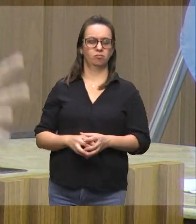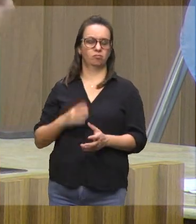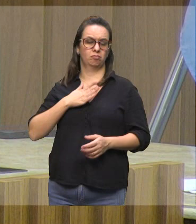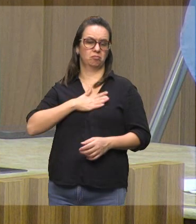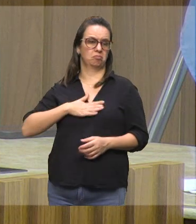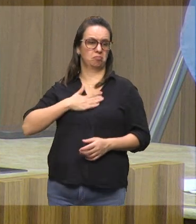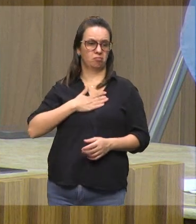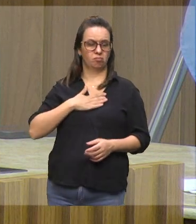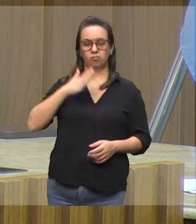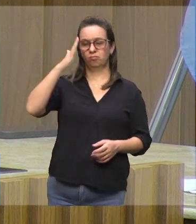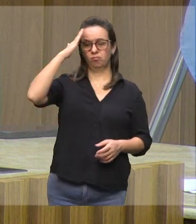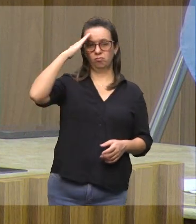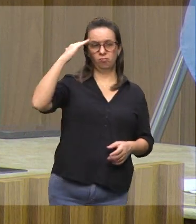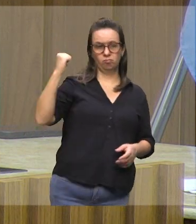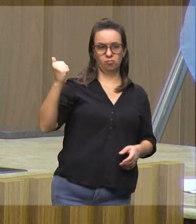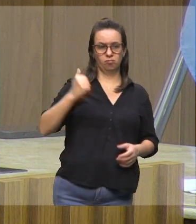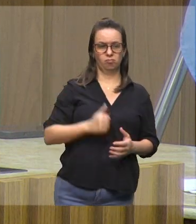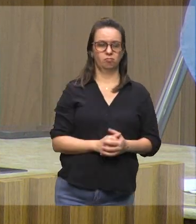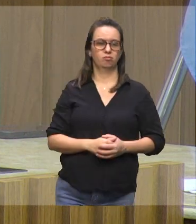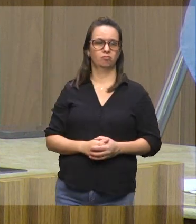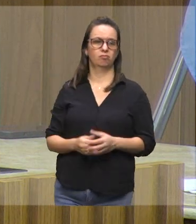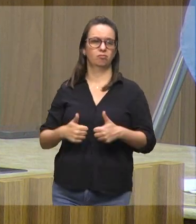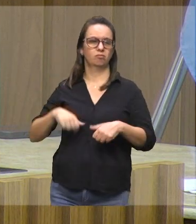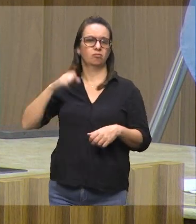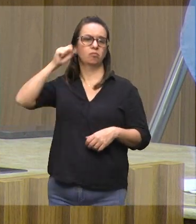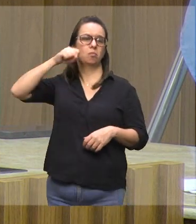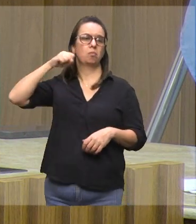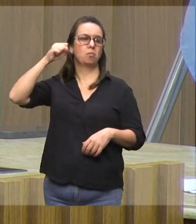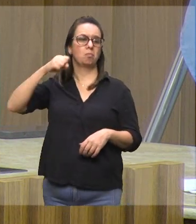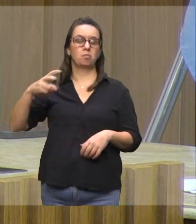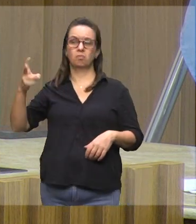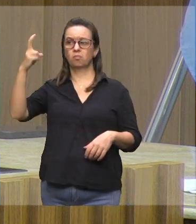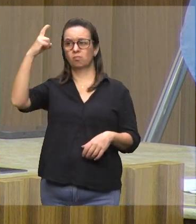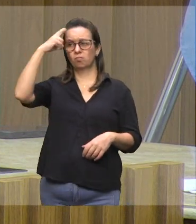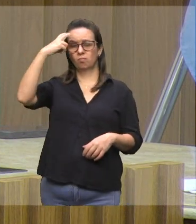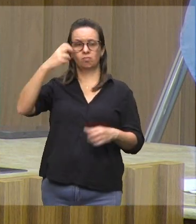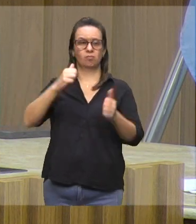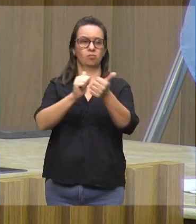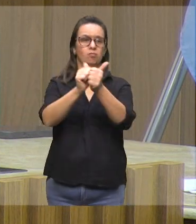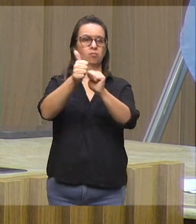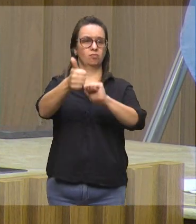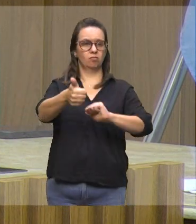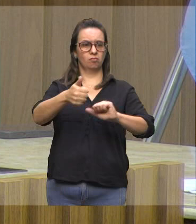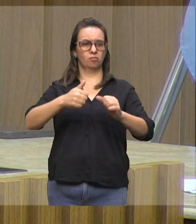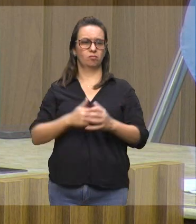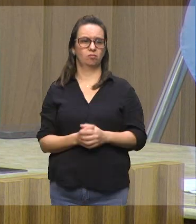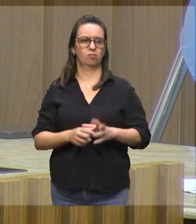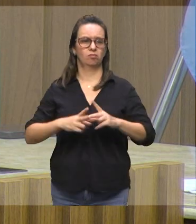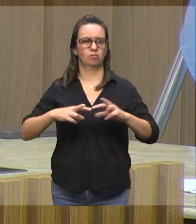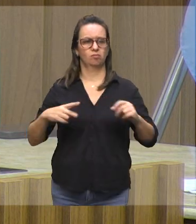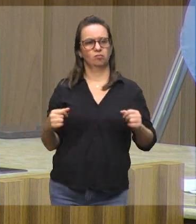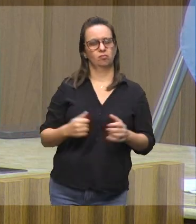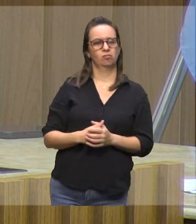mais interesse, seja arte, cultura, esporte, enfim, ferramentas que possam fazer com que o aluno seja